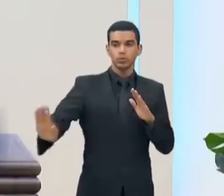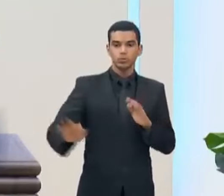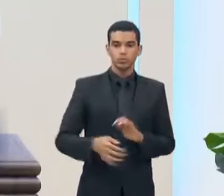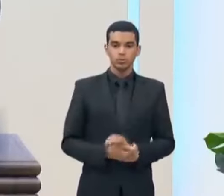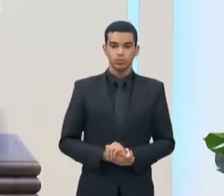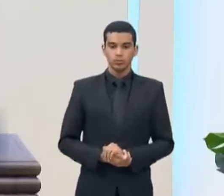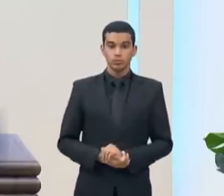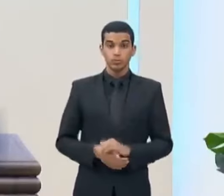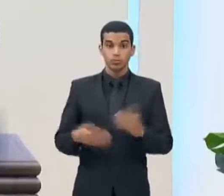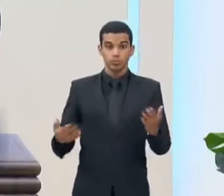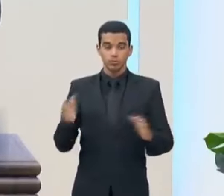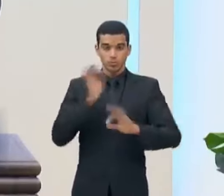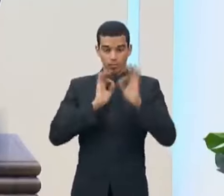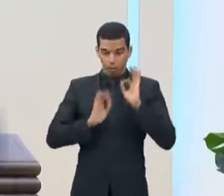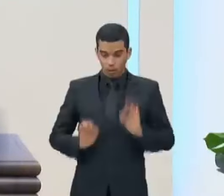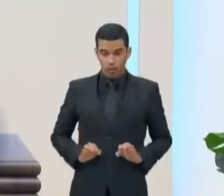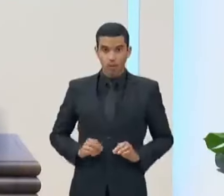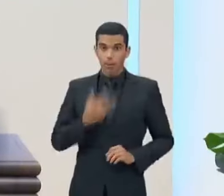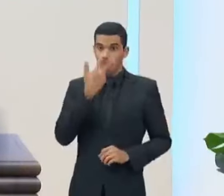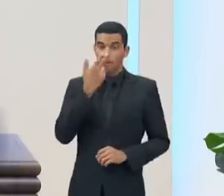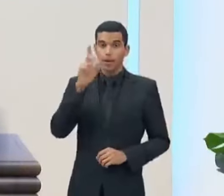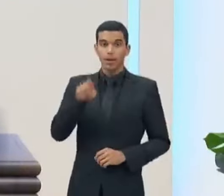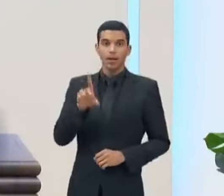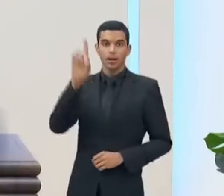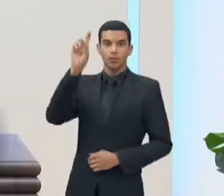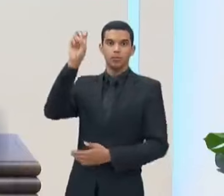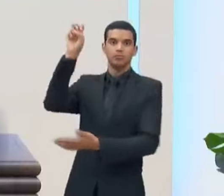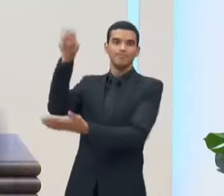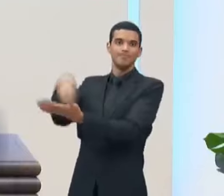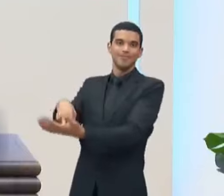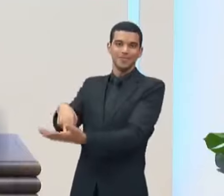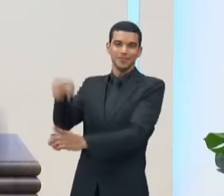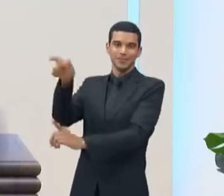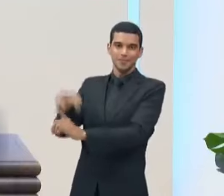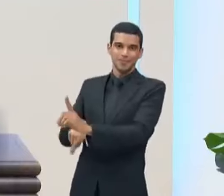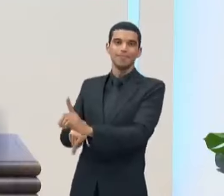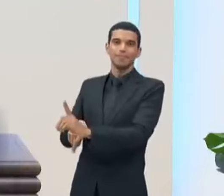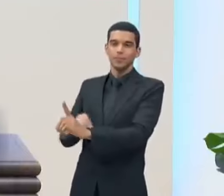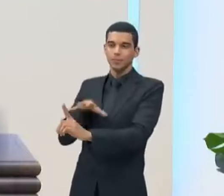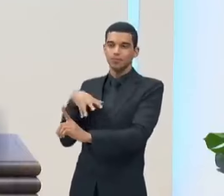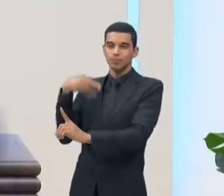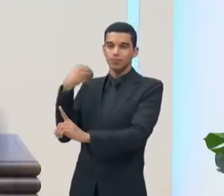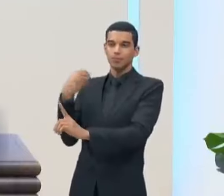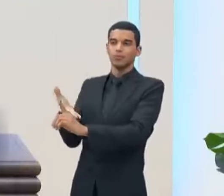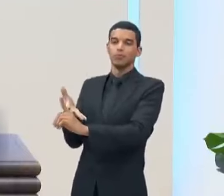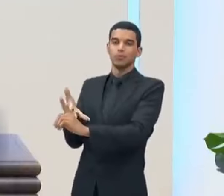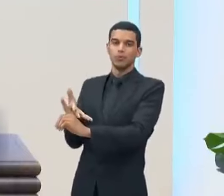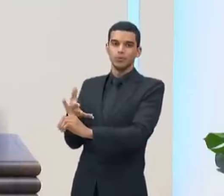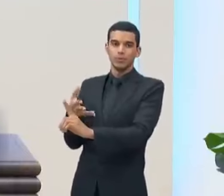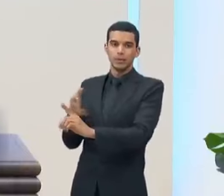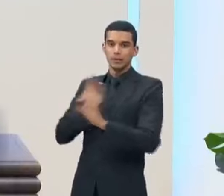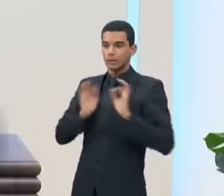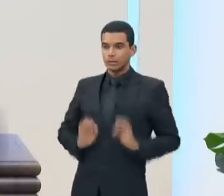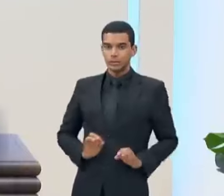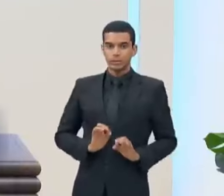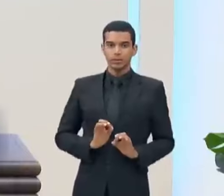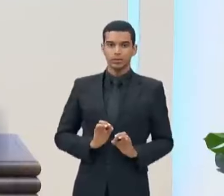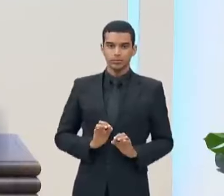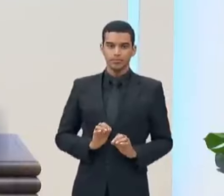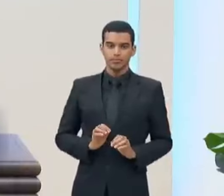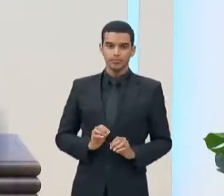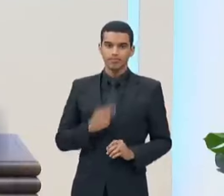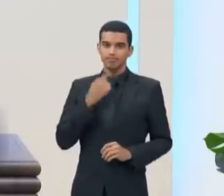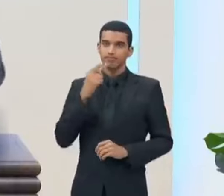uma punição divina. Não havia como ter comunhão com o Senhor nosso Deus.